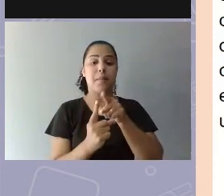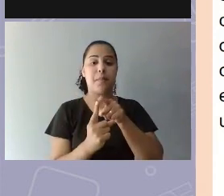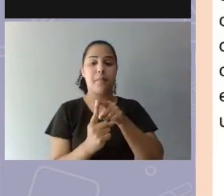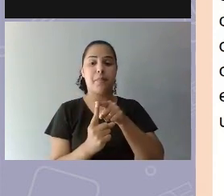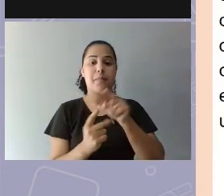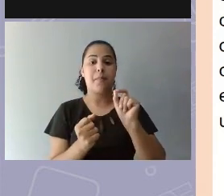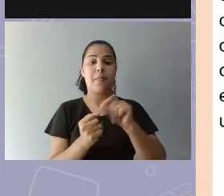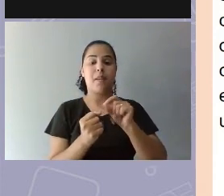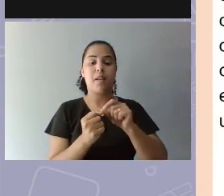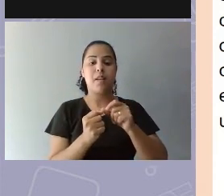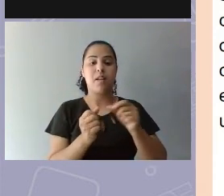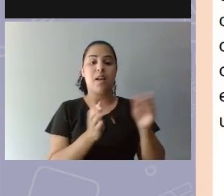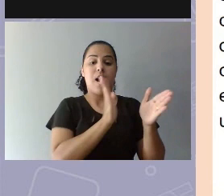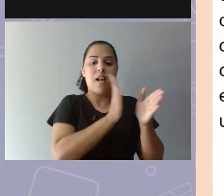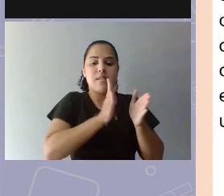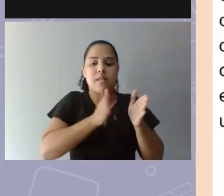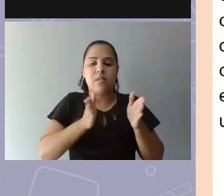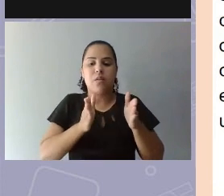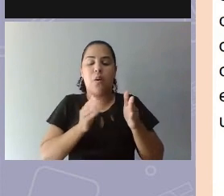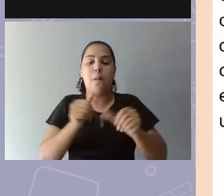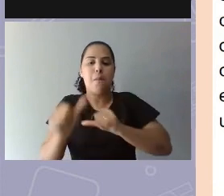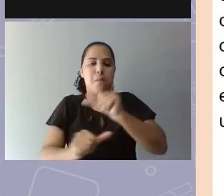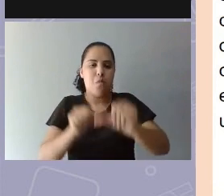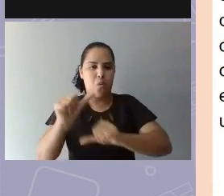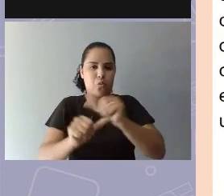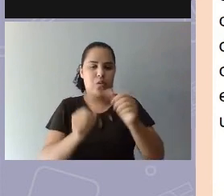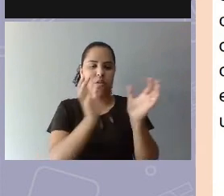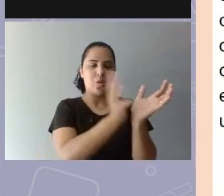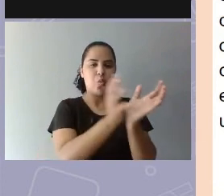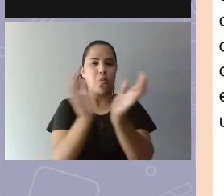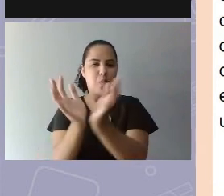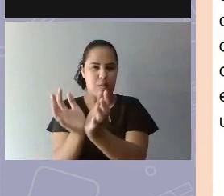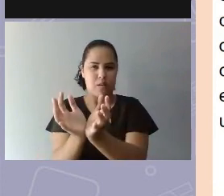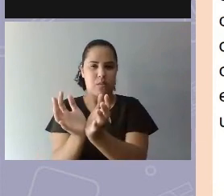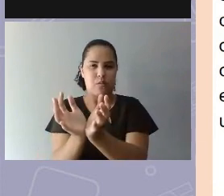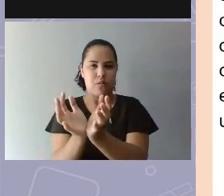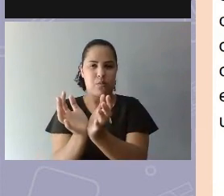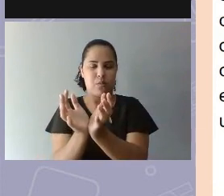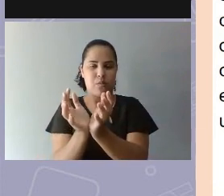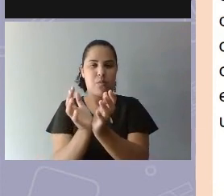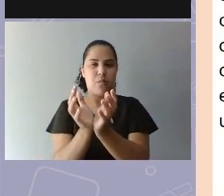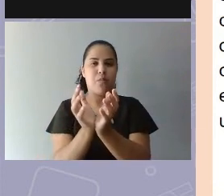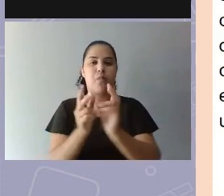sequência de base muda de espécie para espécie errado o código genético